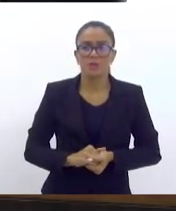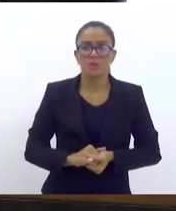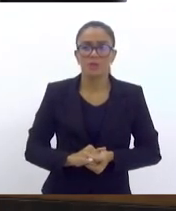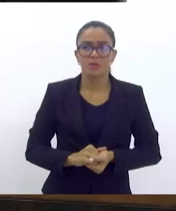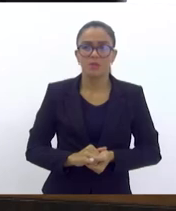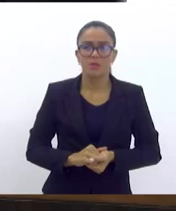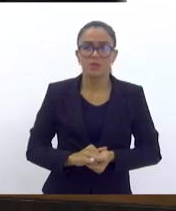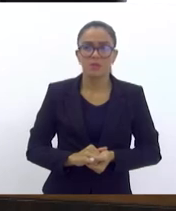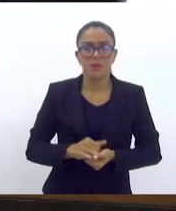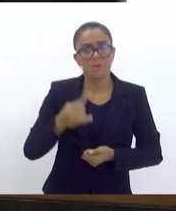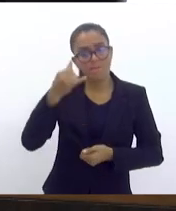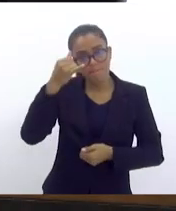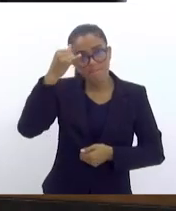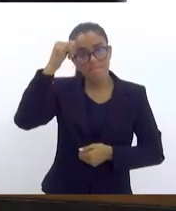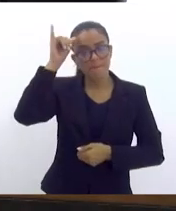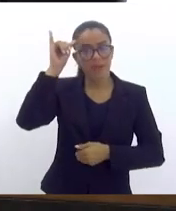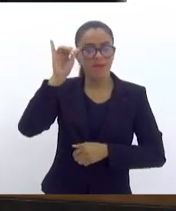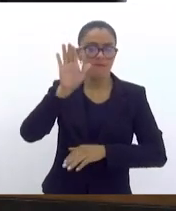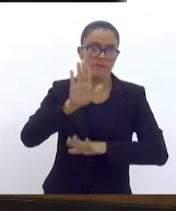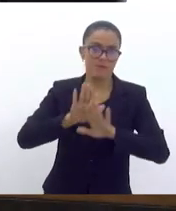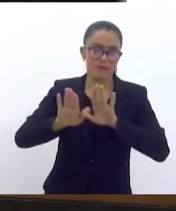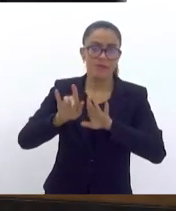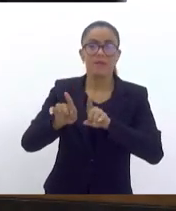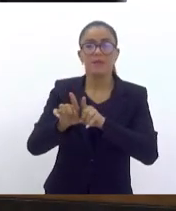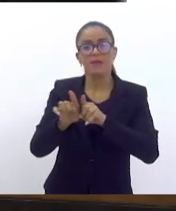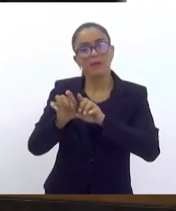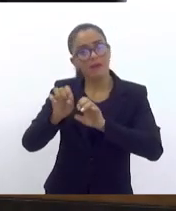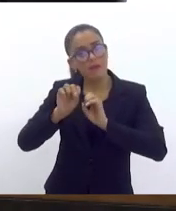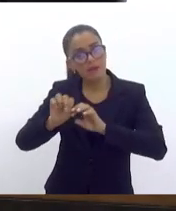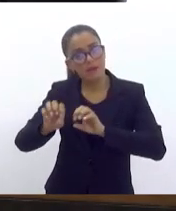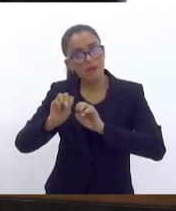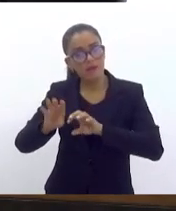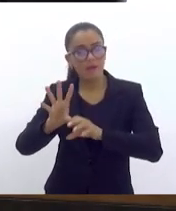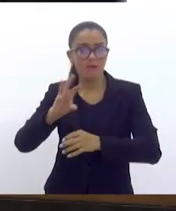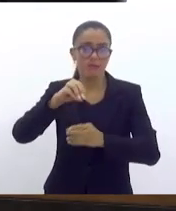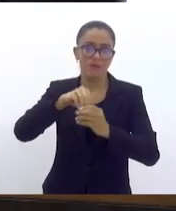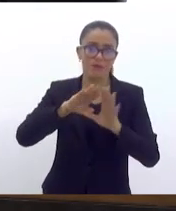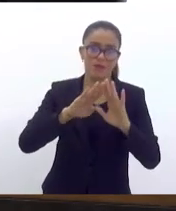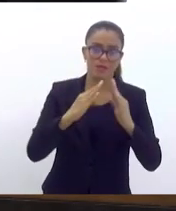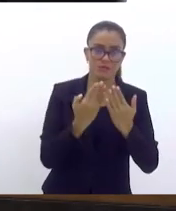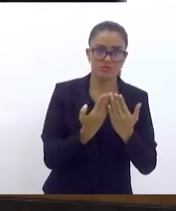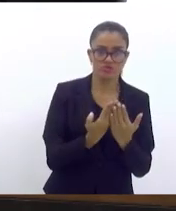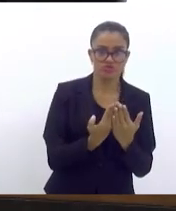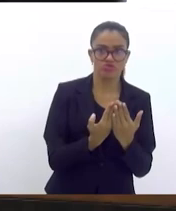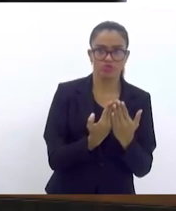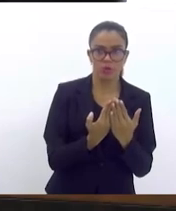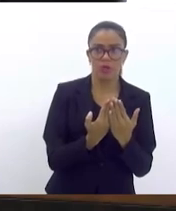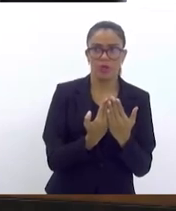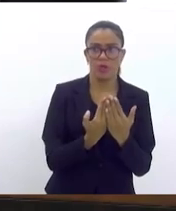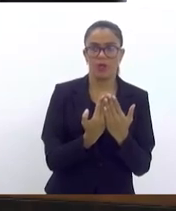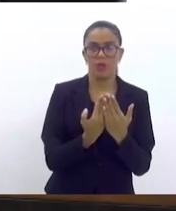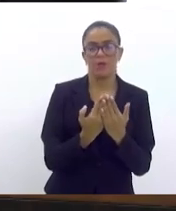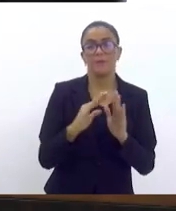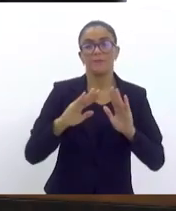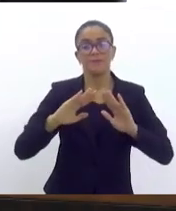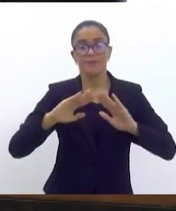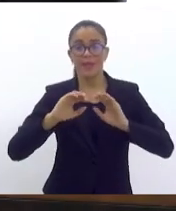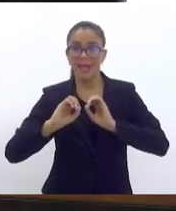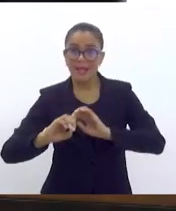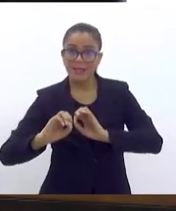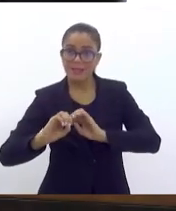prevenir e a educação nas escolas a educação